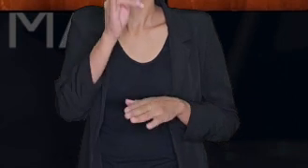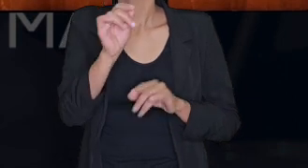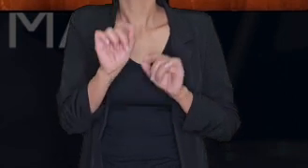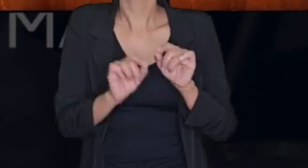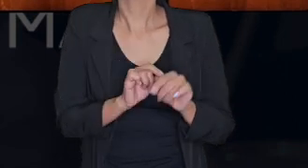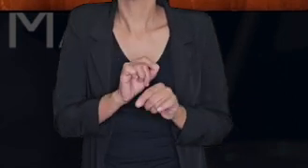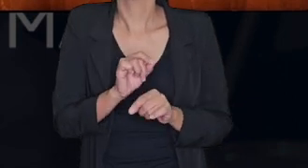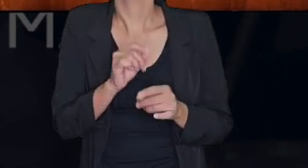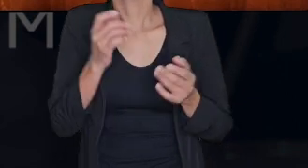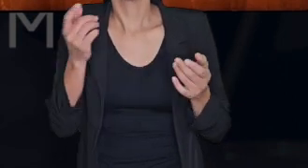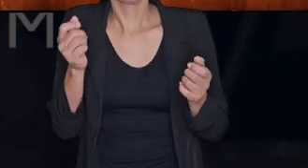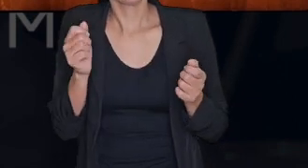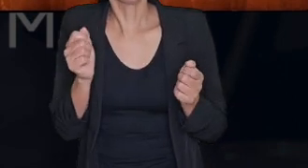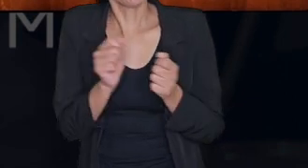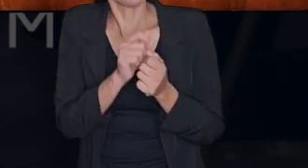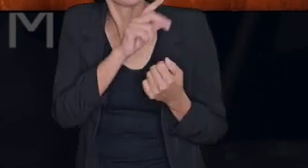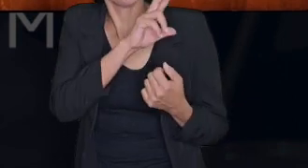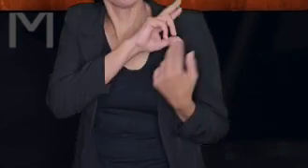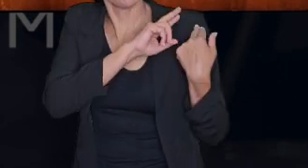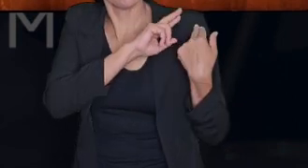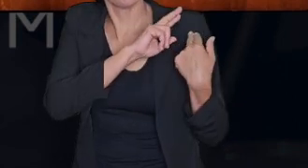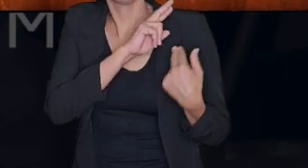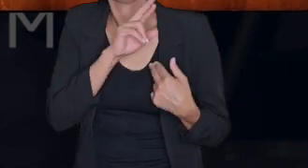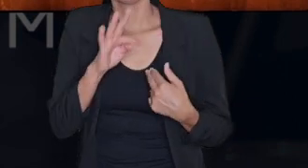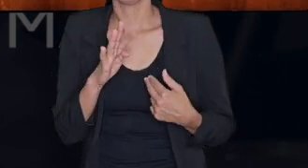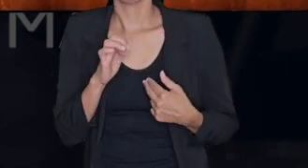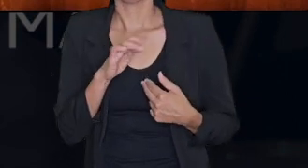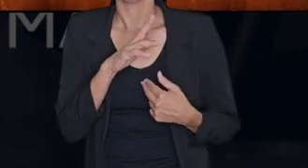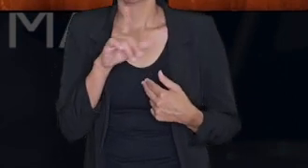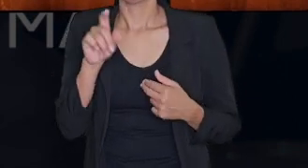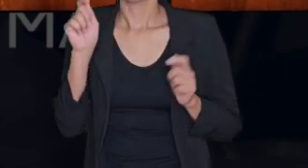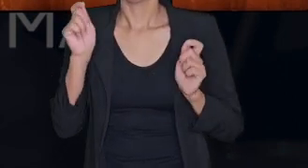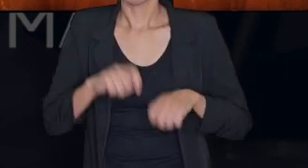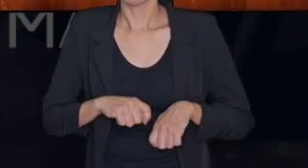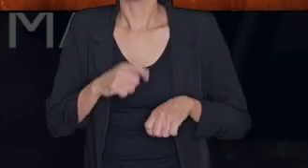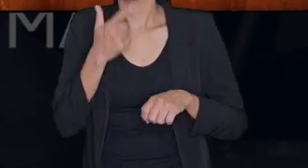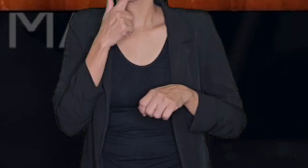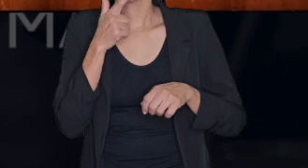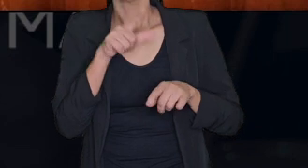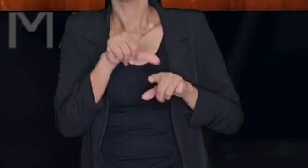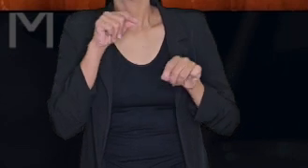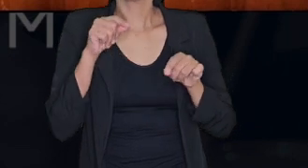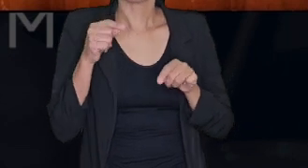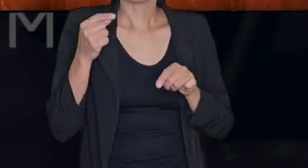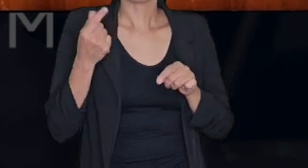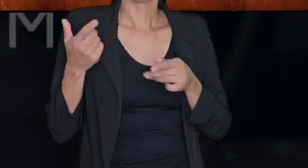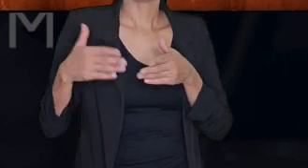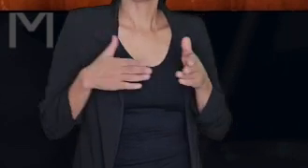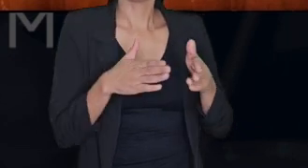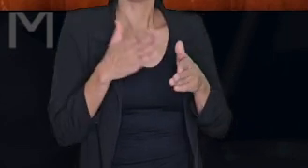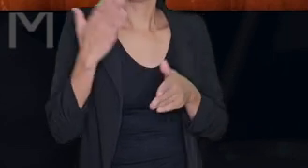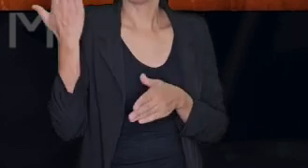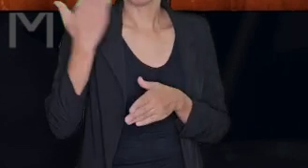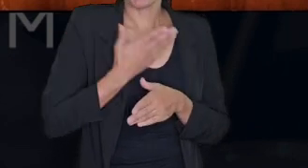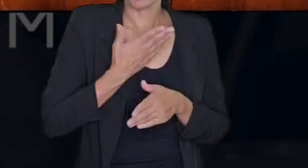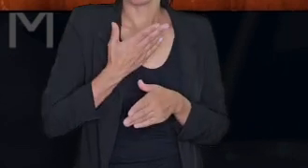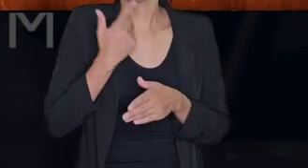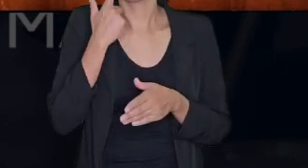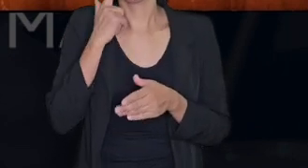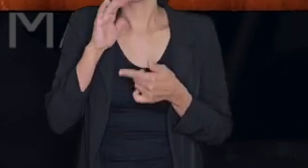né? Eu devo dizer que, com responsabilidade, um tabelião pode estabilizar um meio de